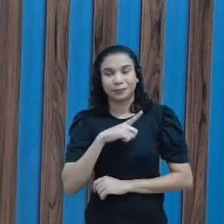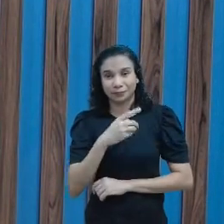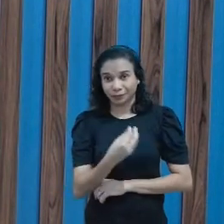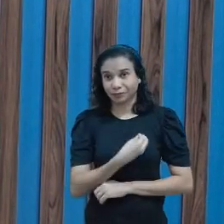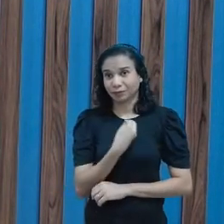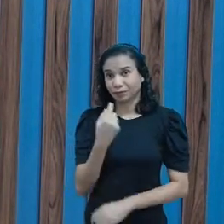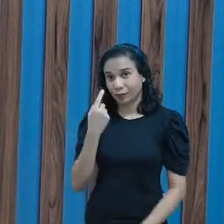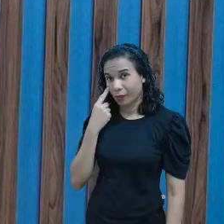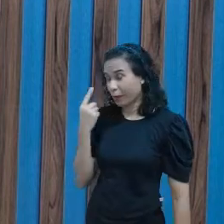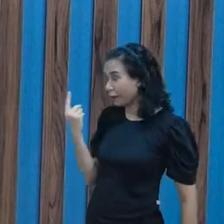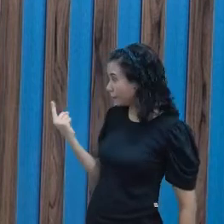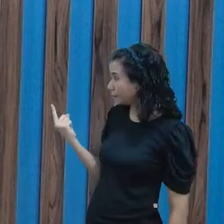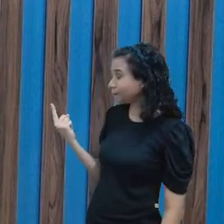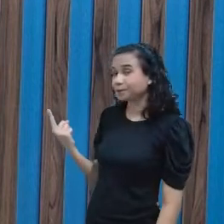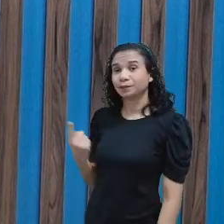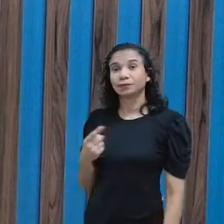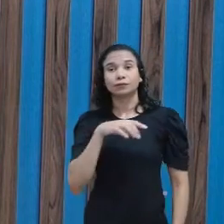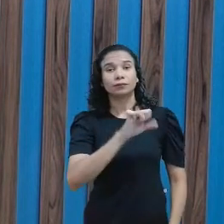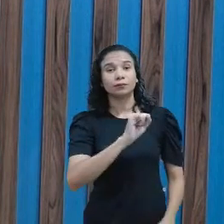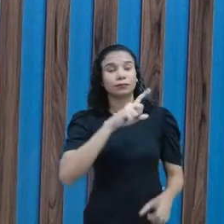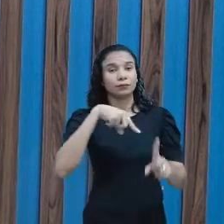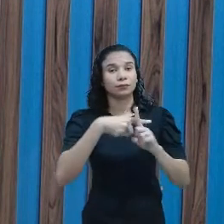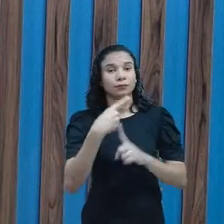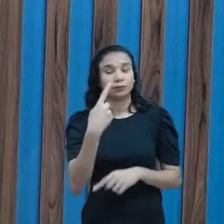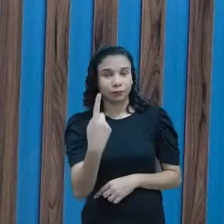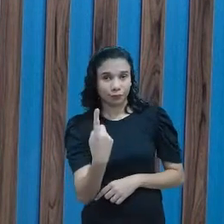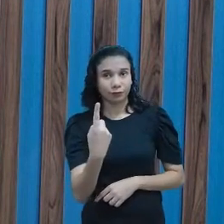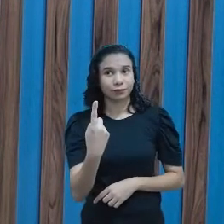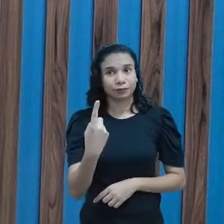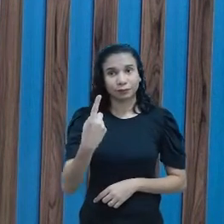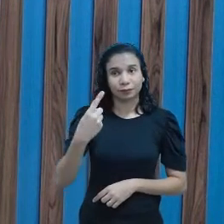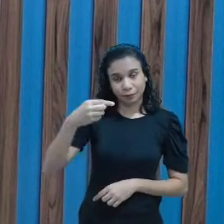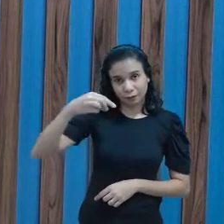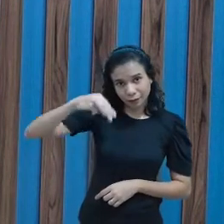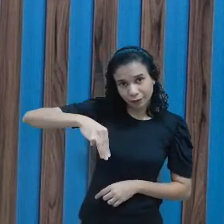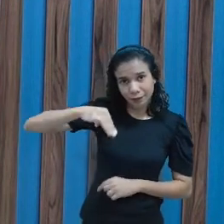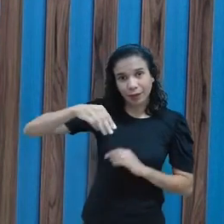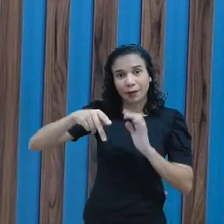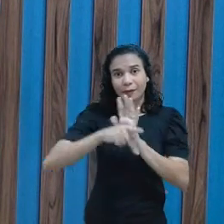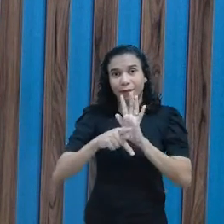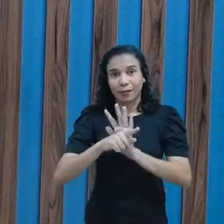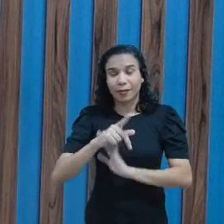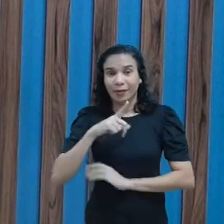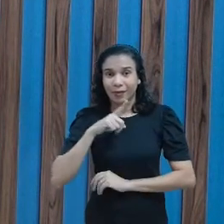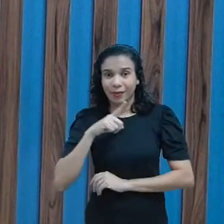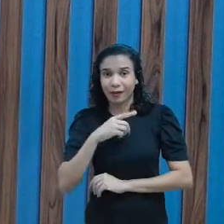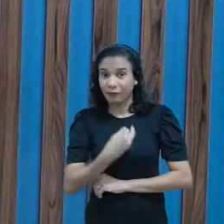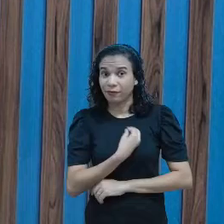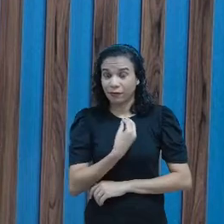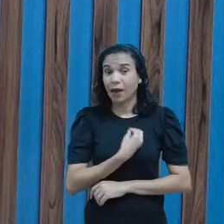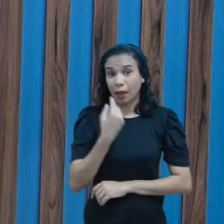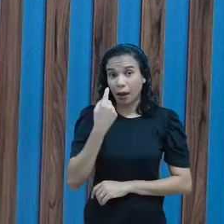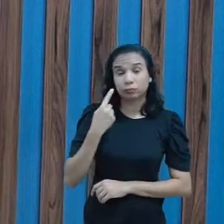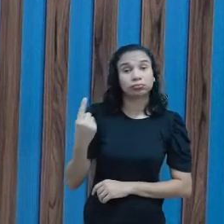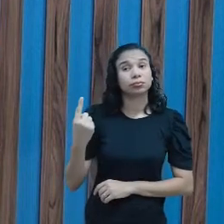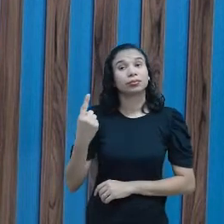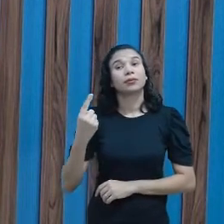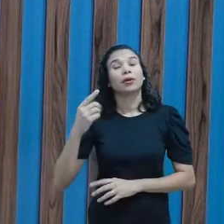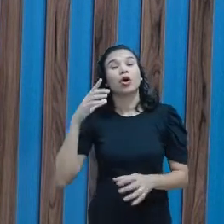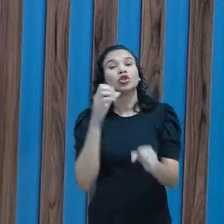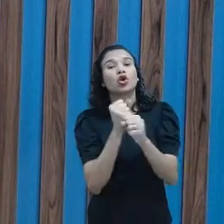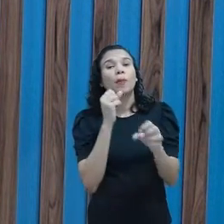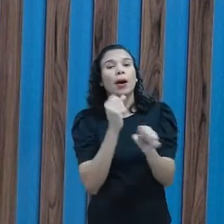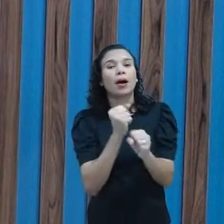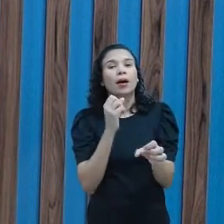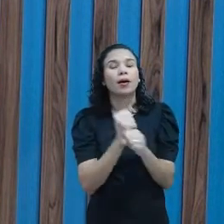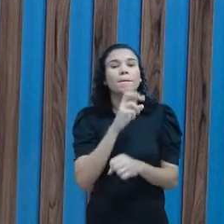ter cuidado com isso. Então vai ser 8 mais 1, porque é 1 metro de altura entre... A escada está a partir de 1 metro em diante. E aí soma